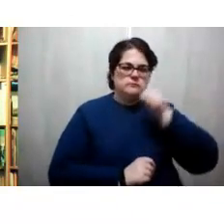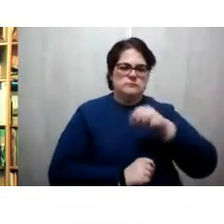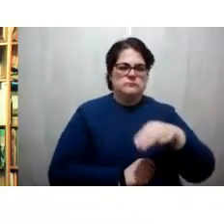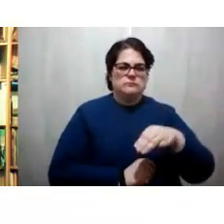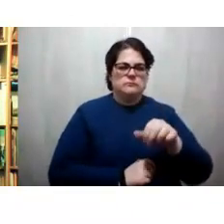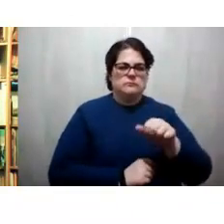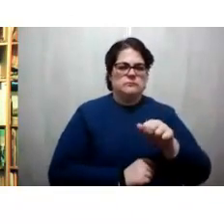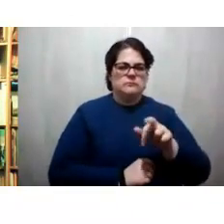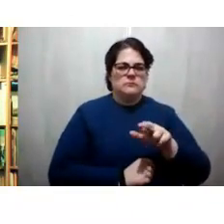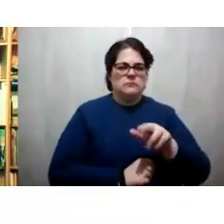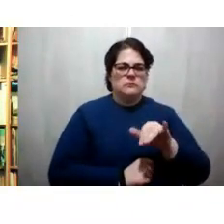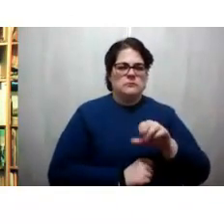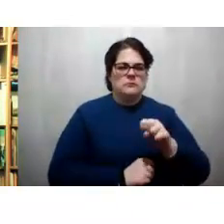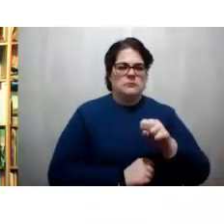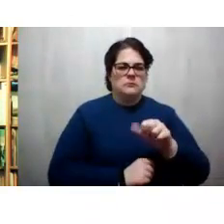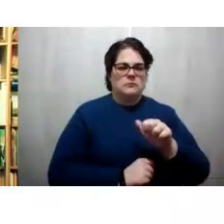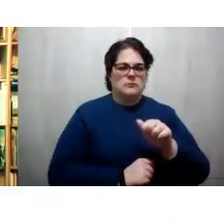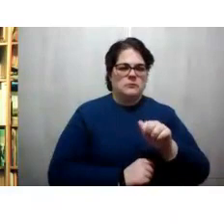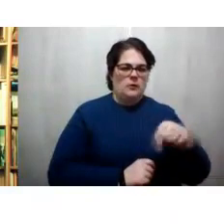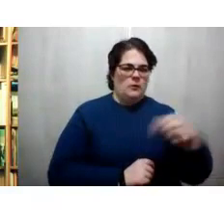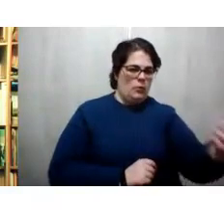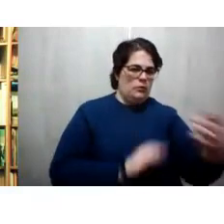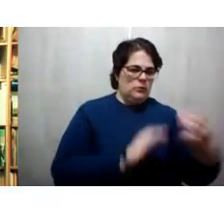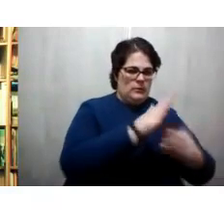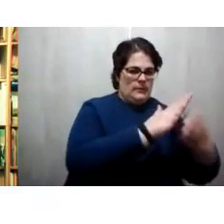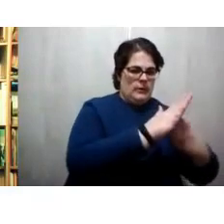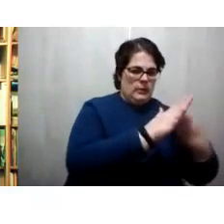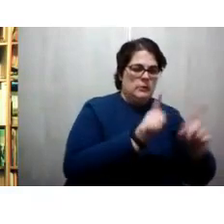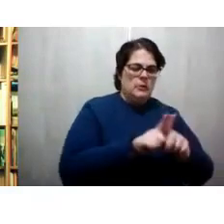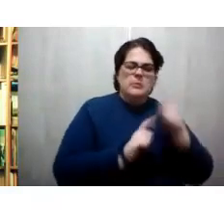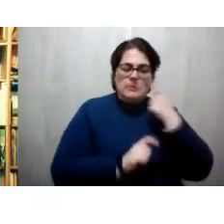a Marisa Prete, das Meninas dos Olhos, também